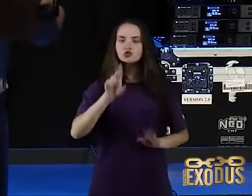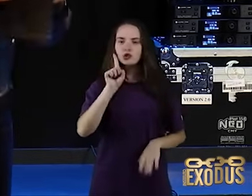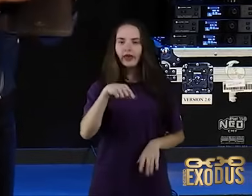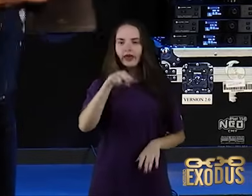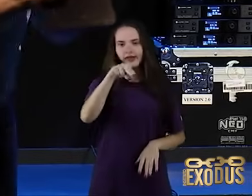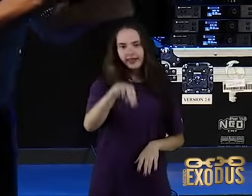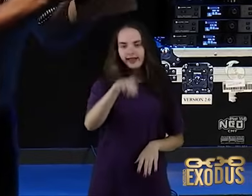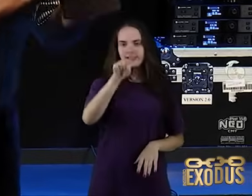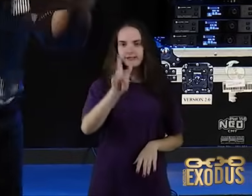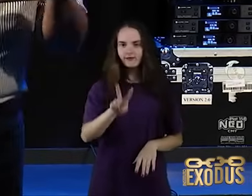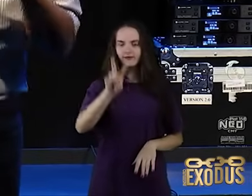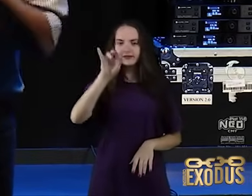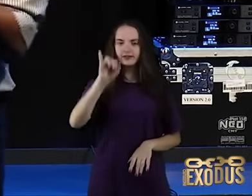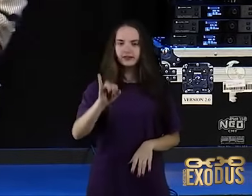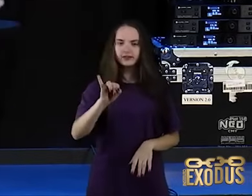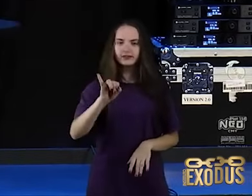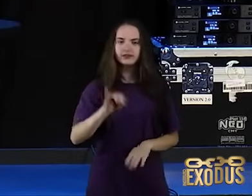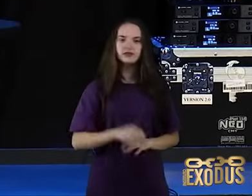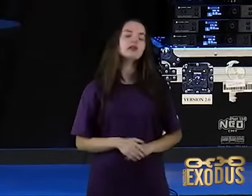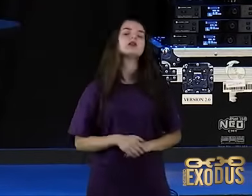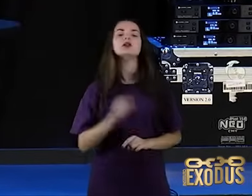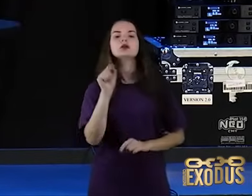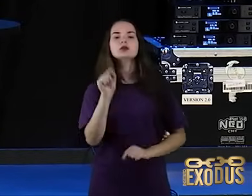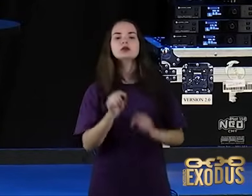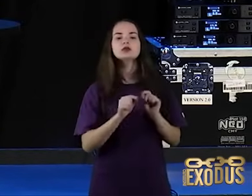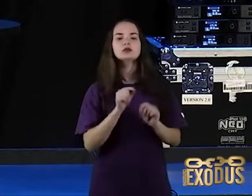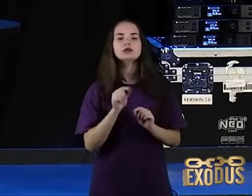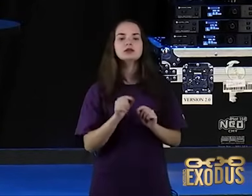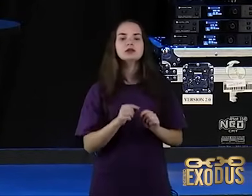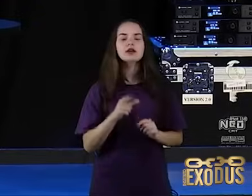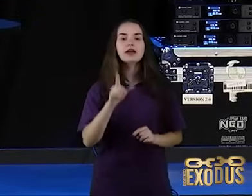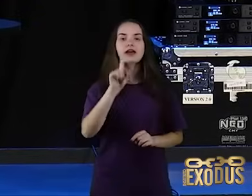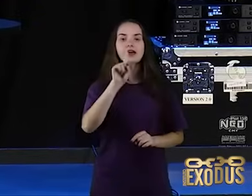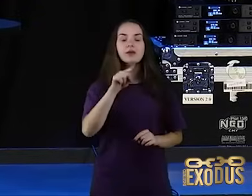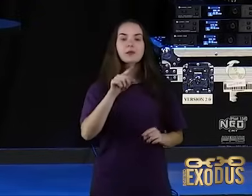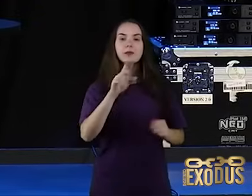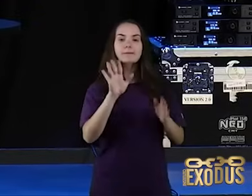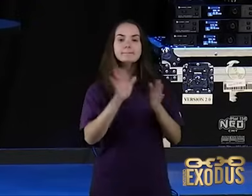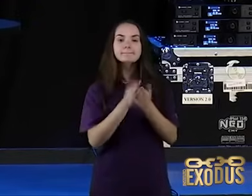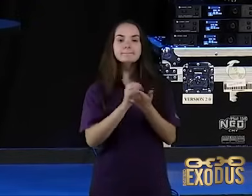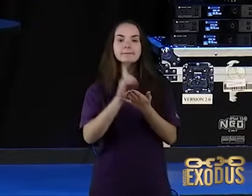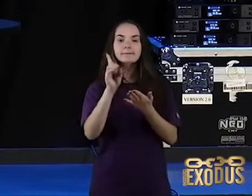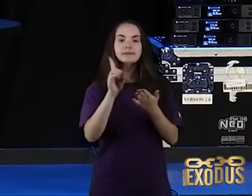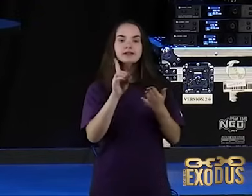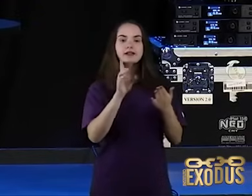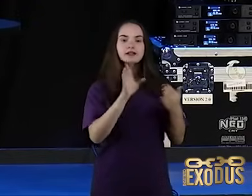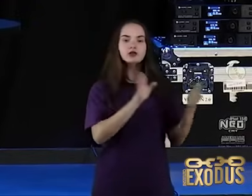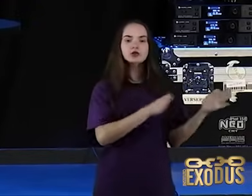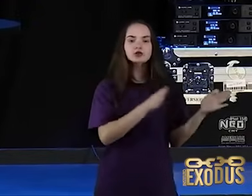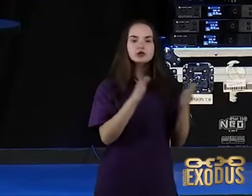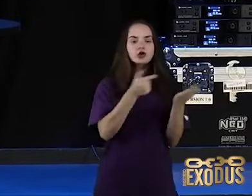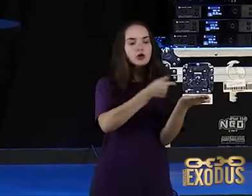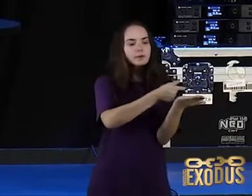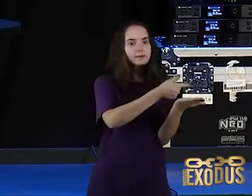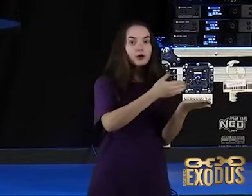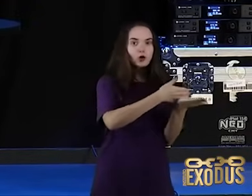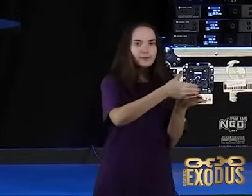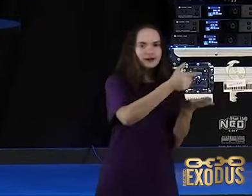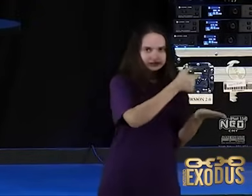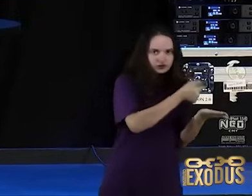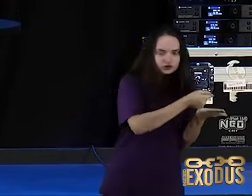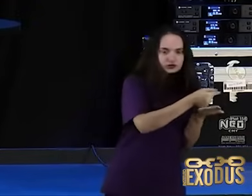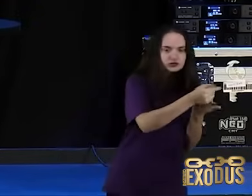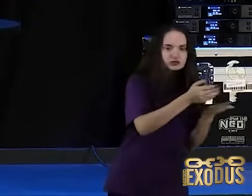NVI só que que é que que tem aqui é uma Bíblia cronológica então ela vai começar em Gênese aí no meio do